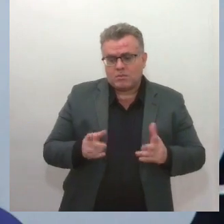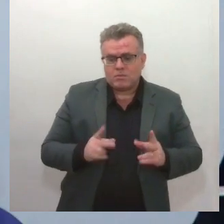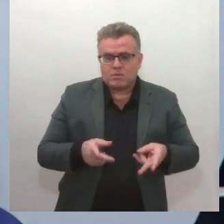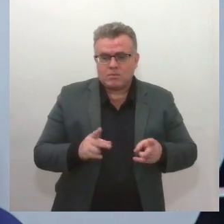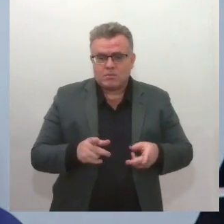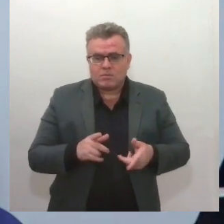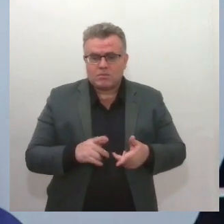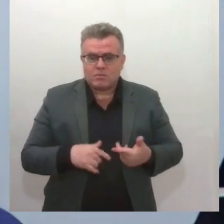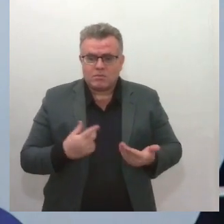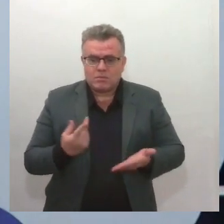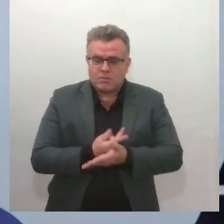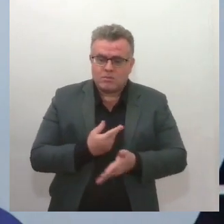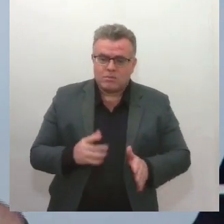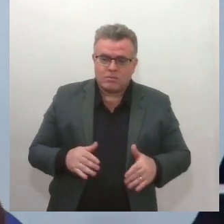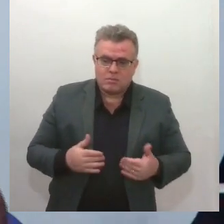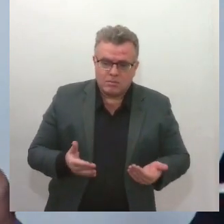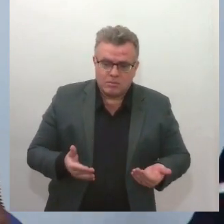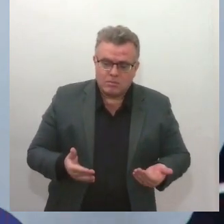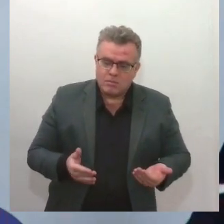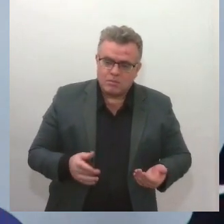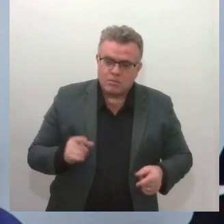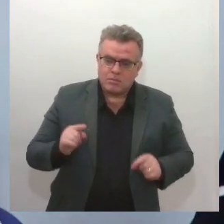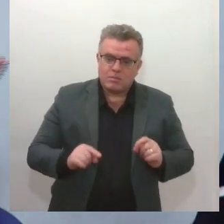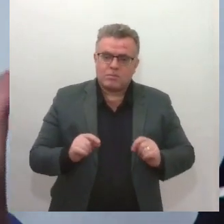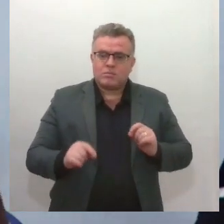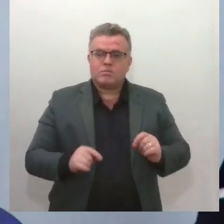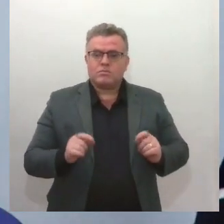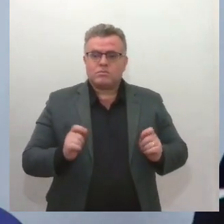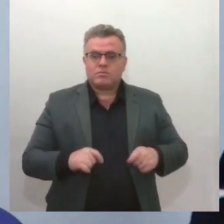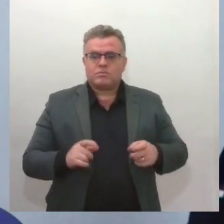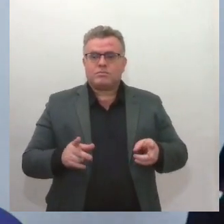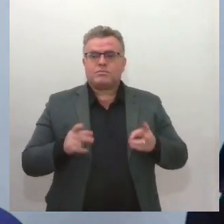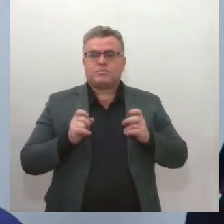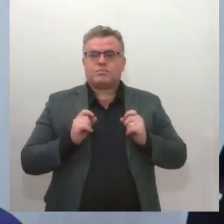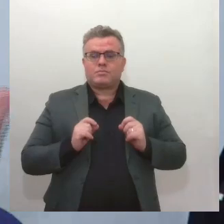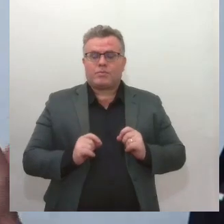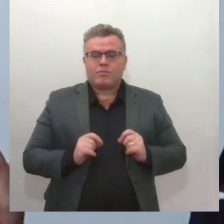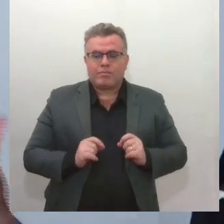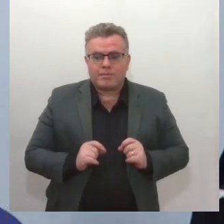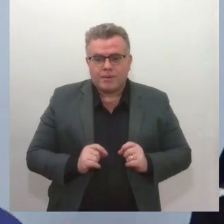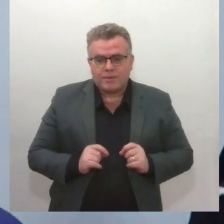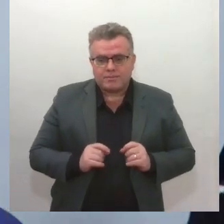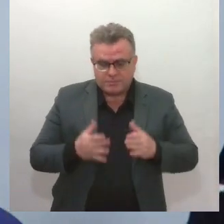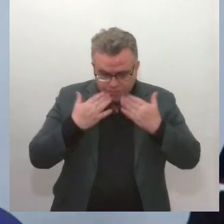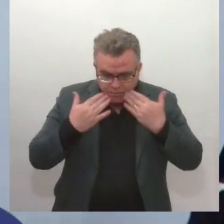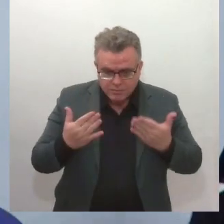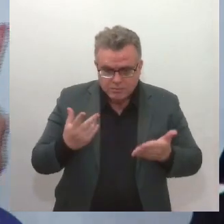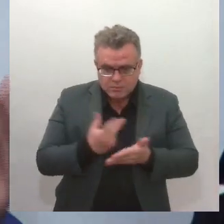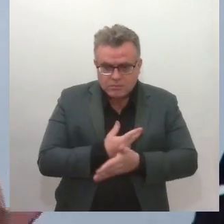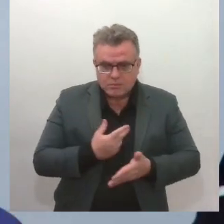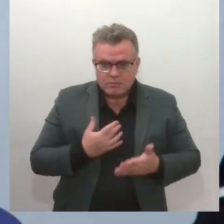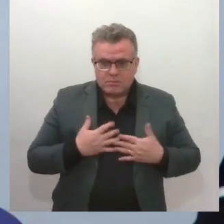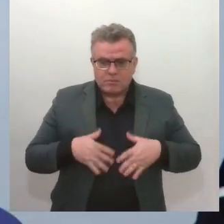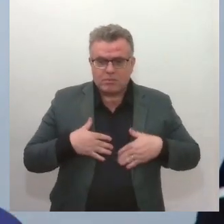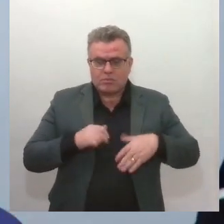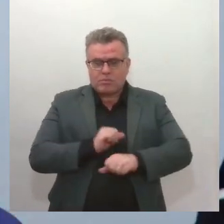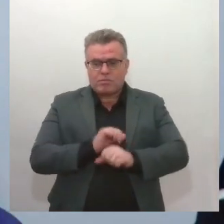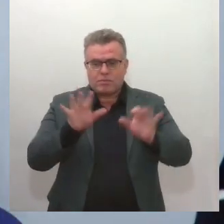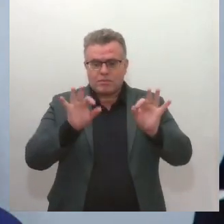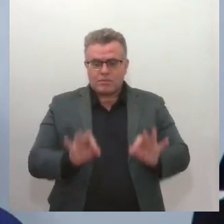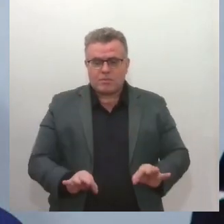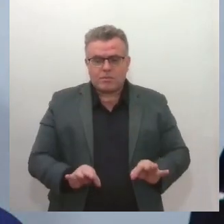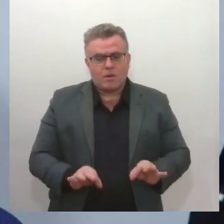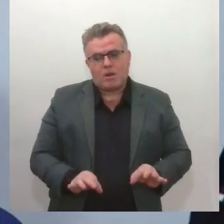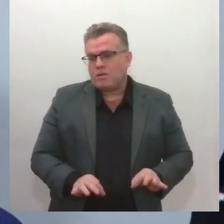Então, a gente não vê uma coisa acontecendo de uma forma clara, de uma forma limpa,